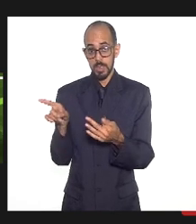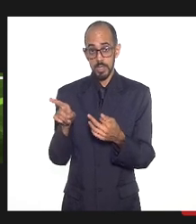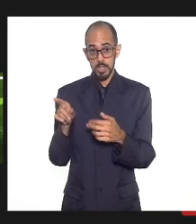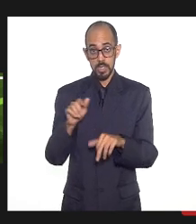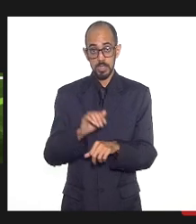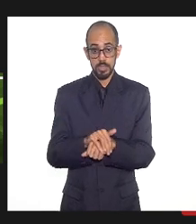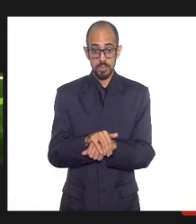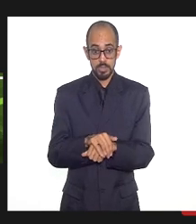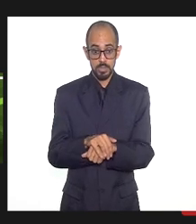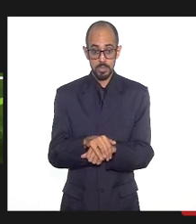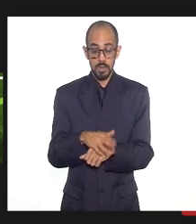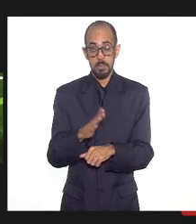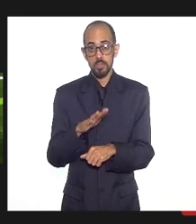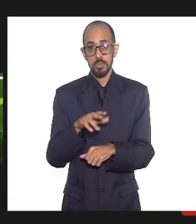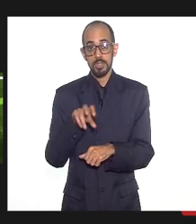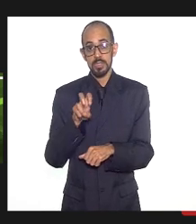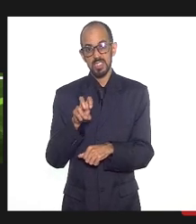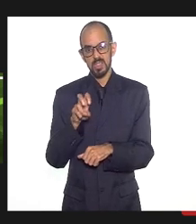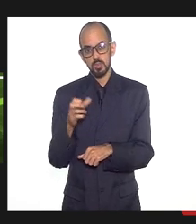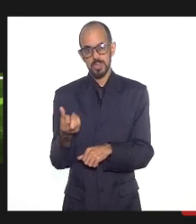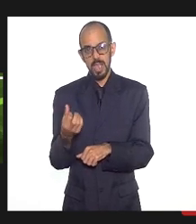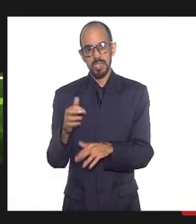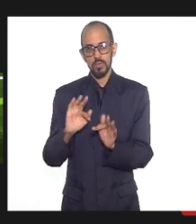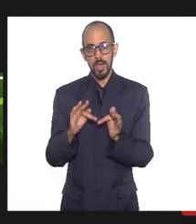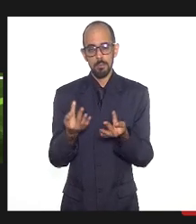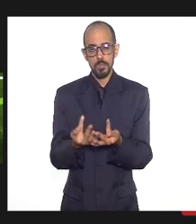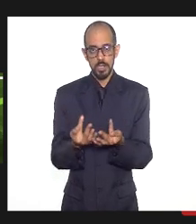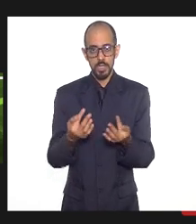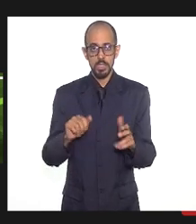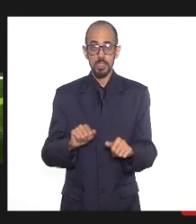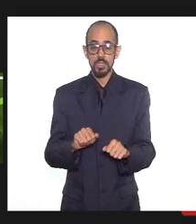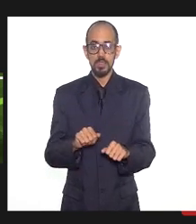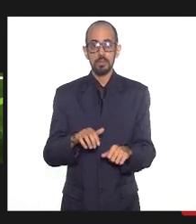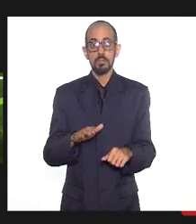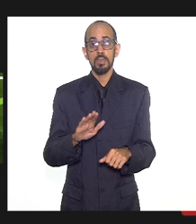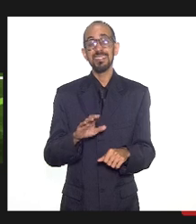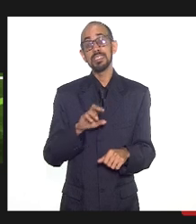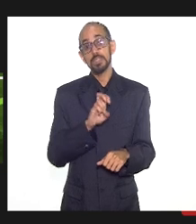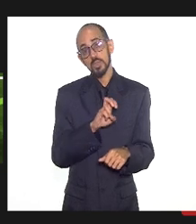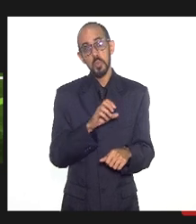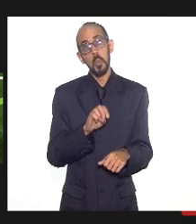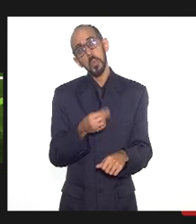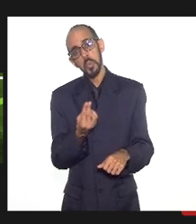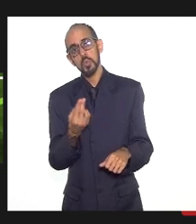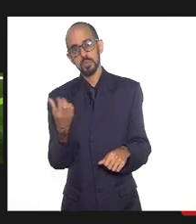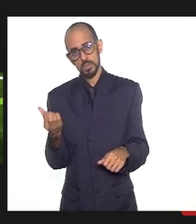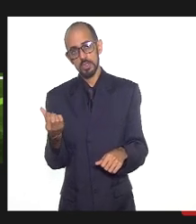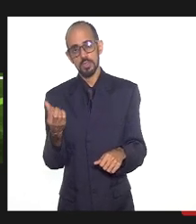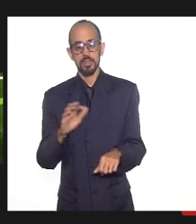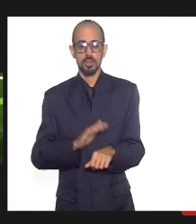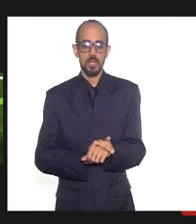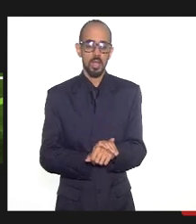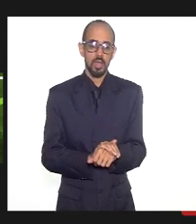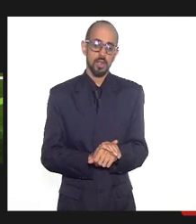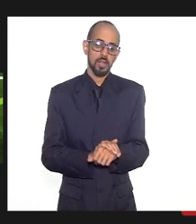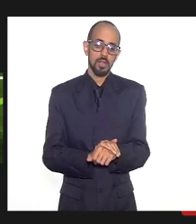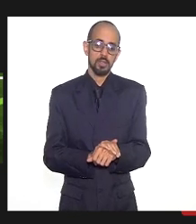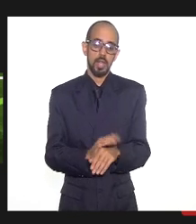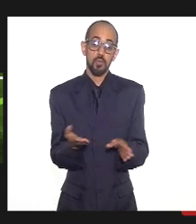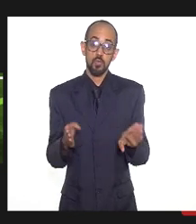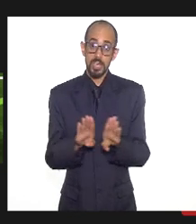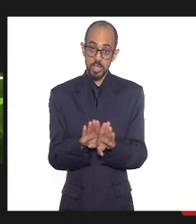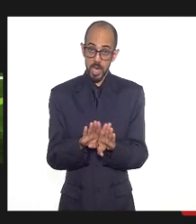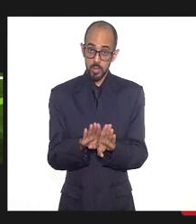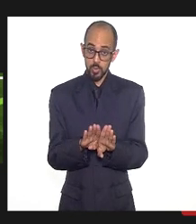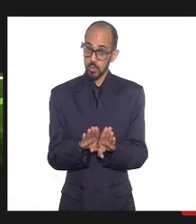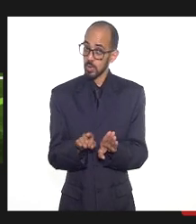são acho que umas 5 ou 6 famílias que moram lá, fecharam o caminho, e não estão liberando